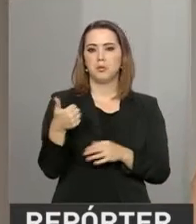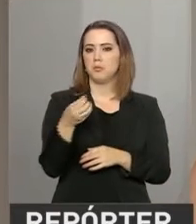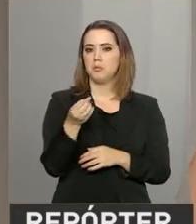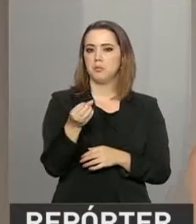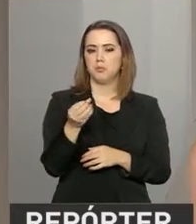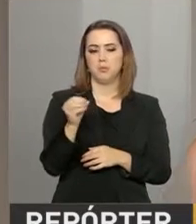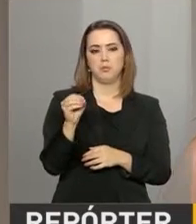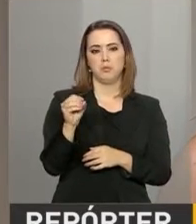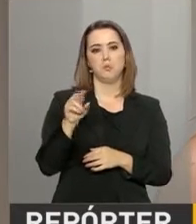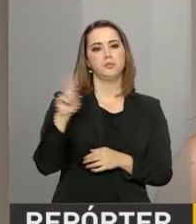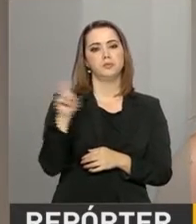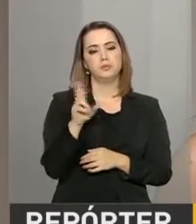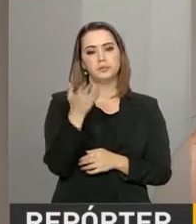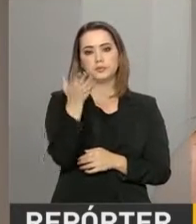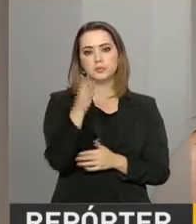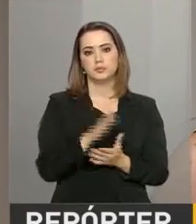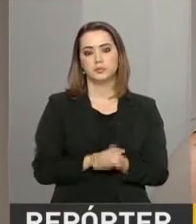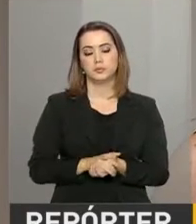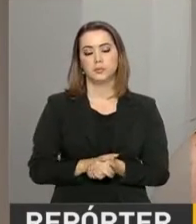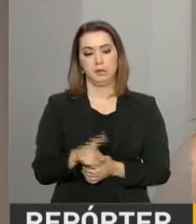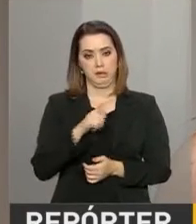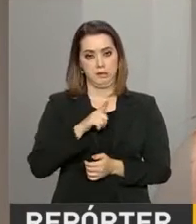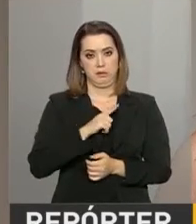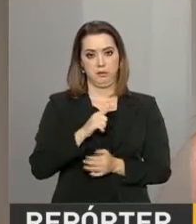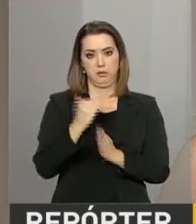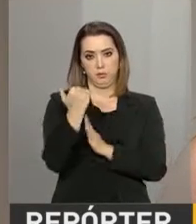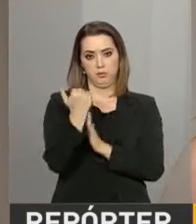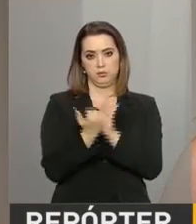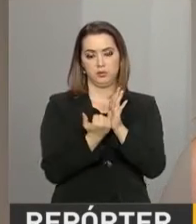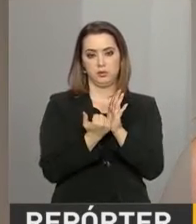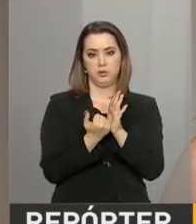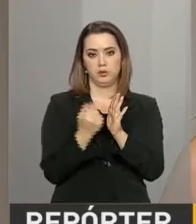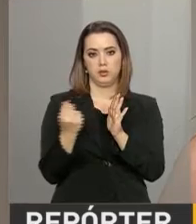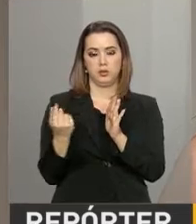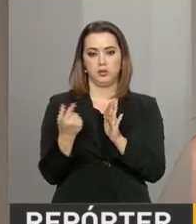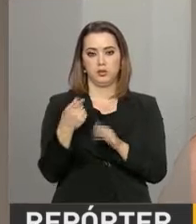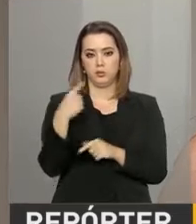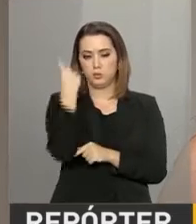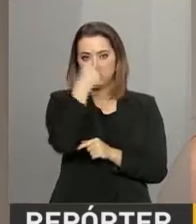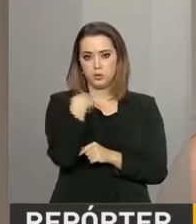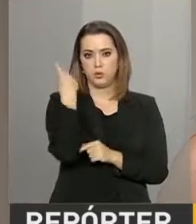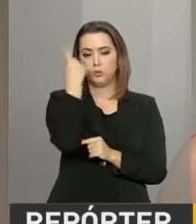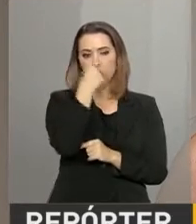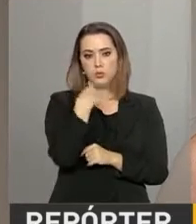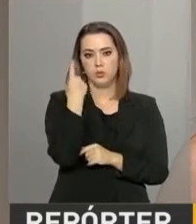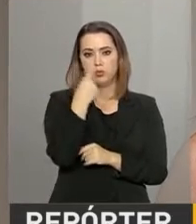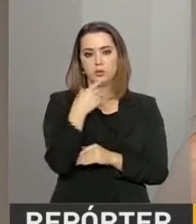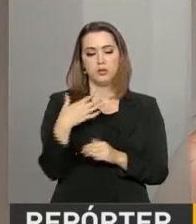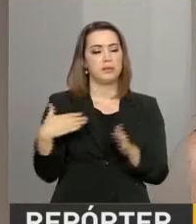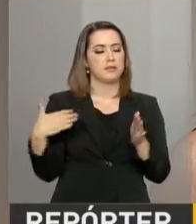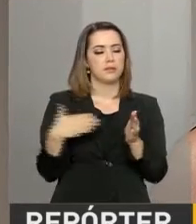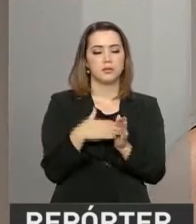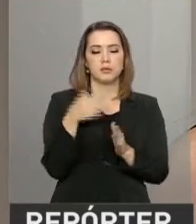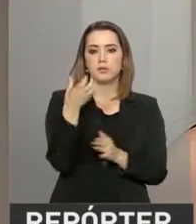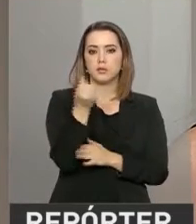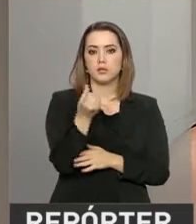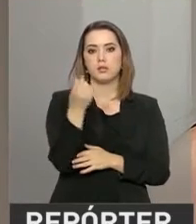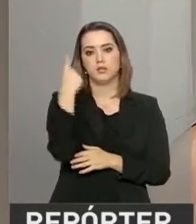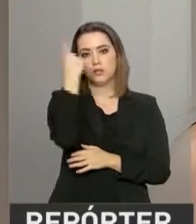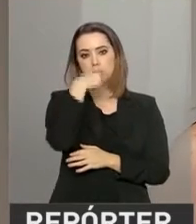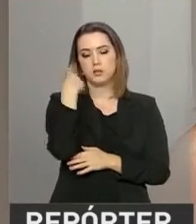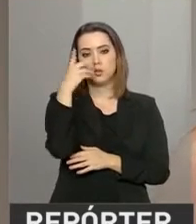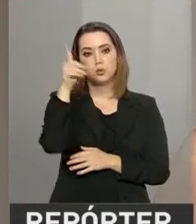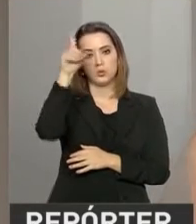é a questão da redução da carga horária, onde ela é previsto o máximo de 6 horas diárias, 30 horas